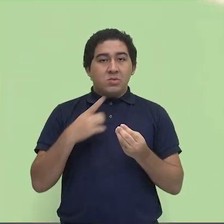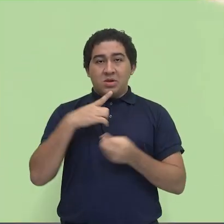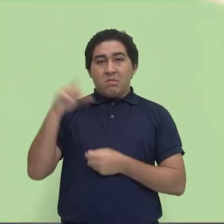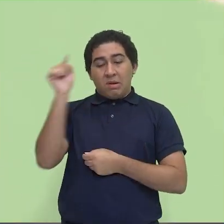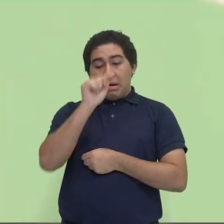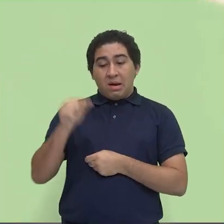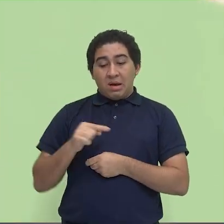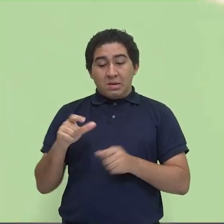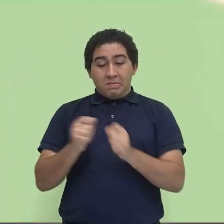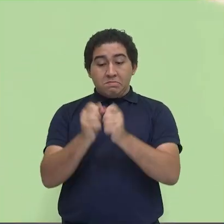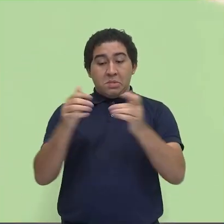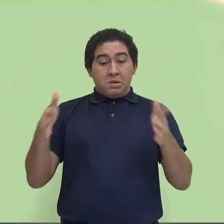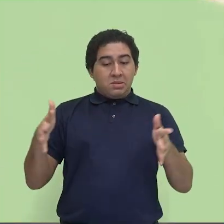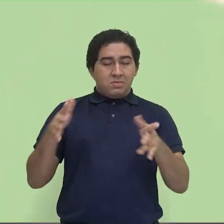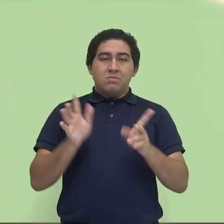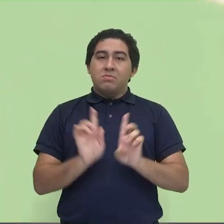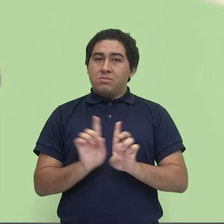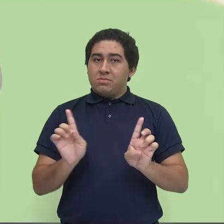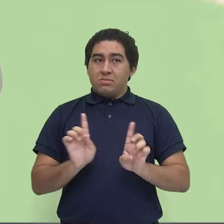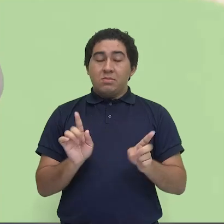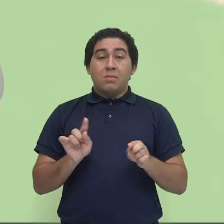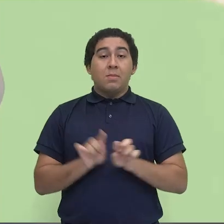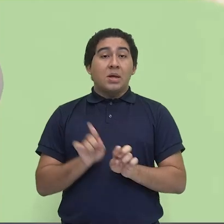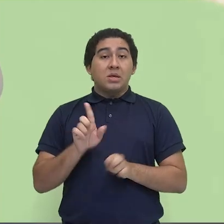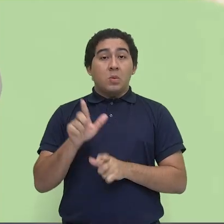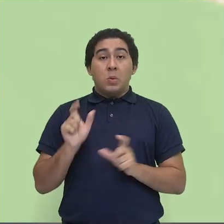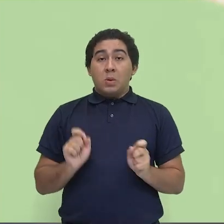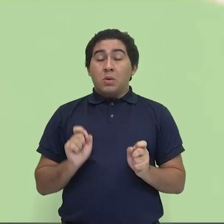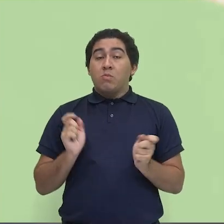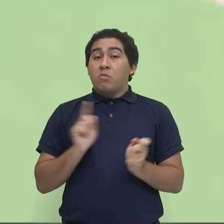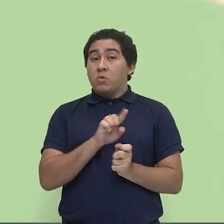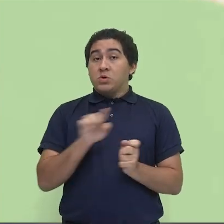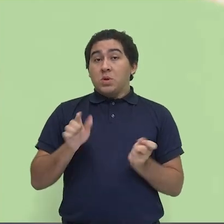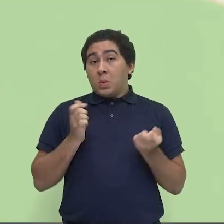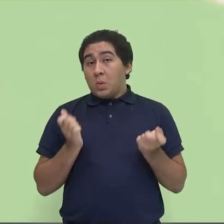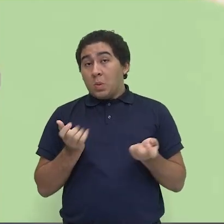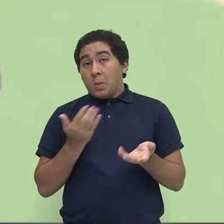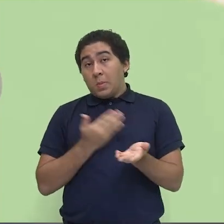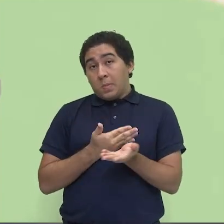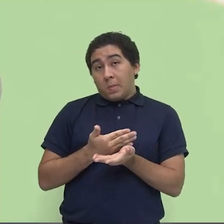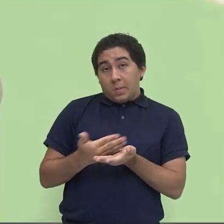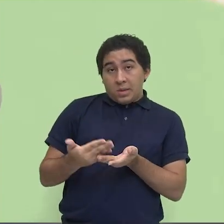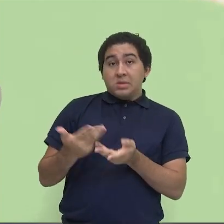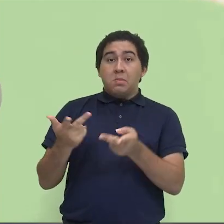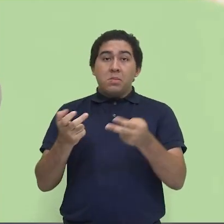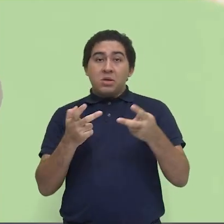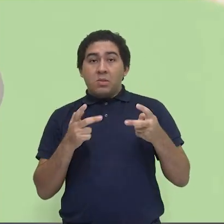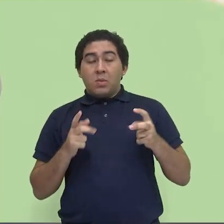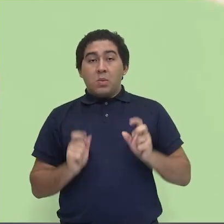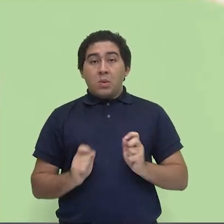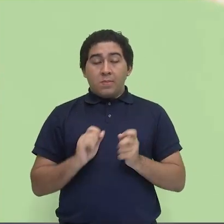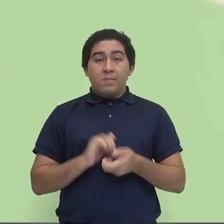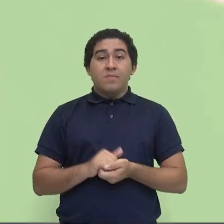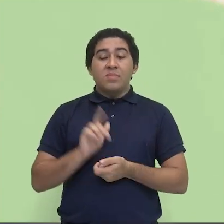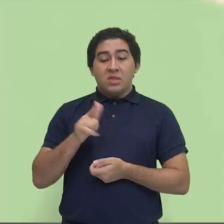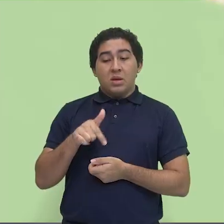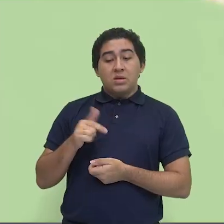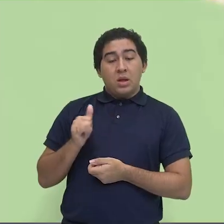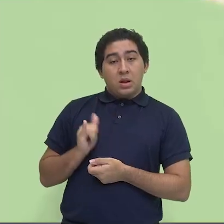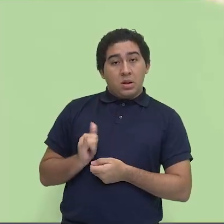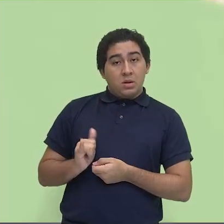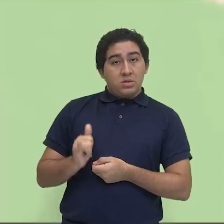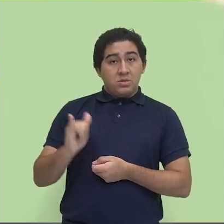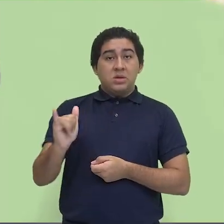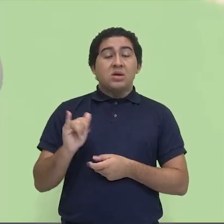mãos. Mas isso é para você começar a observar que a eletrodinâmica faz parte